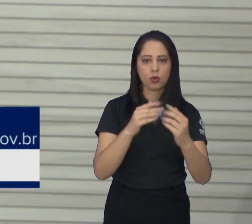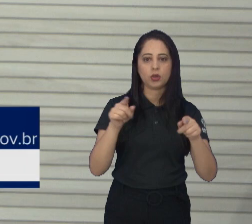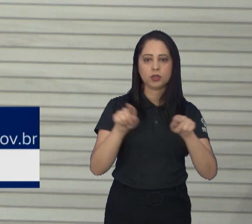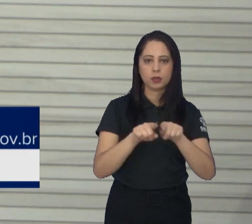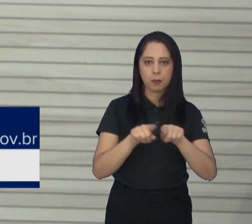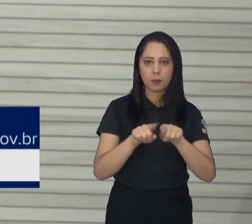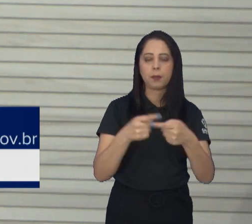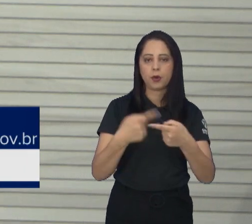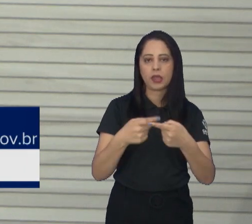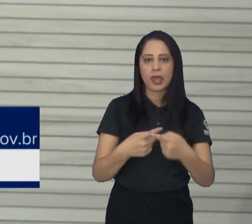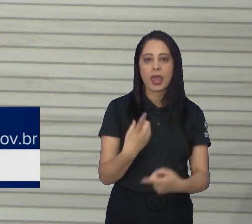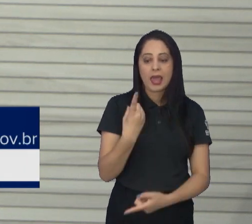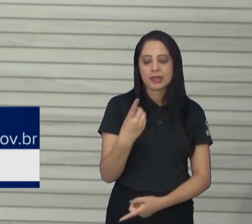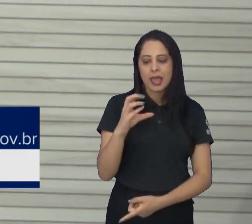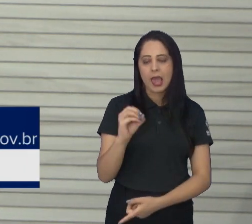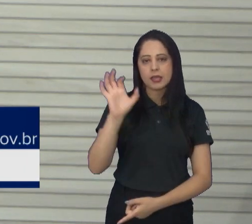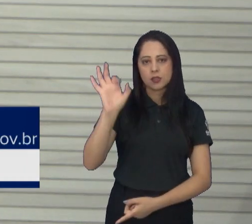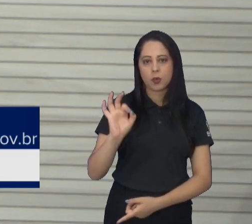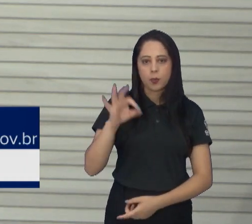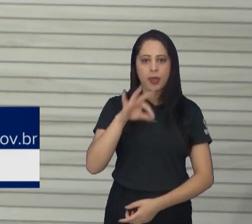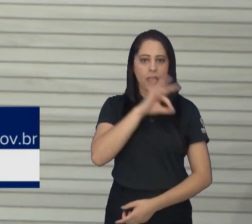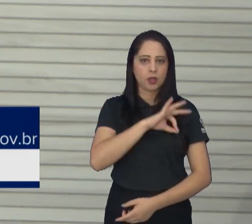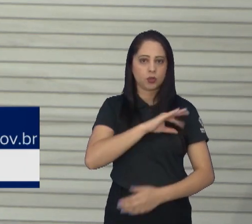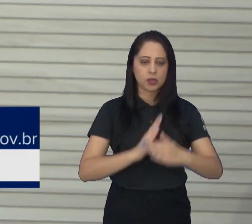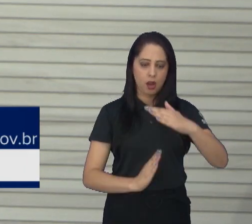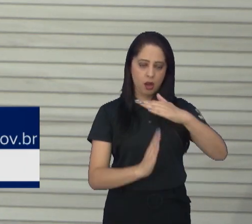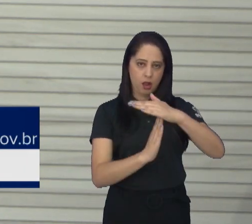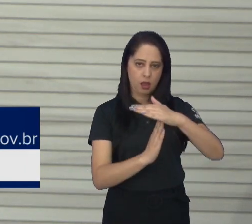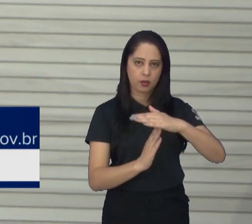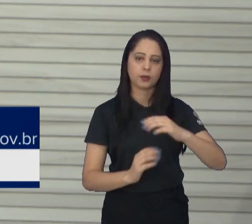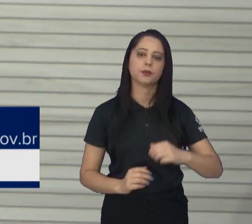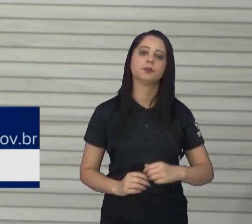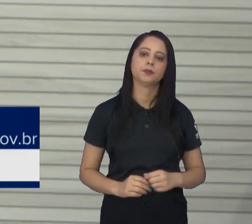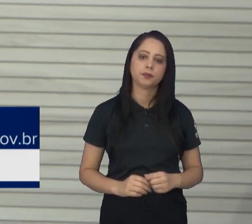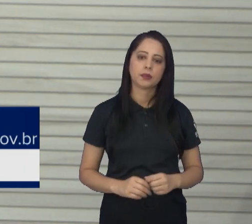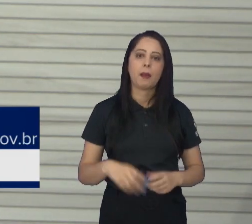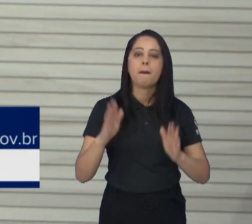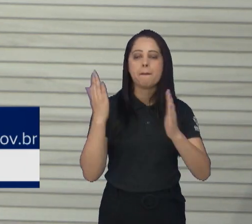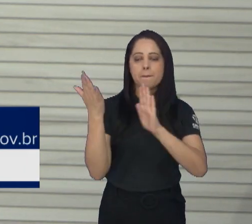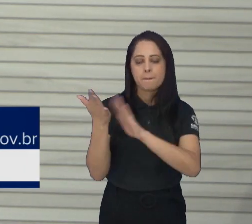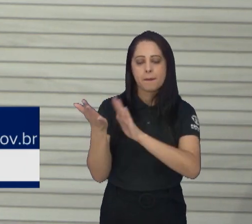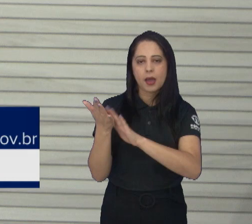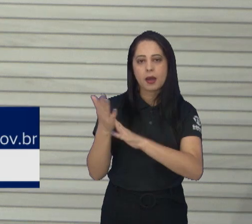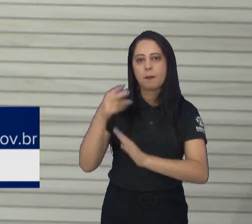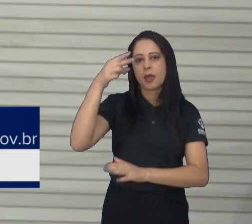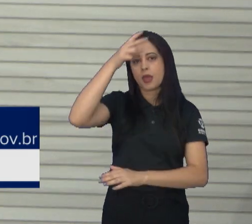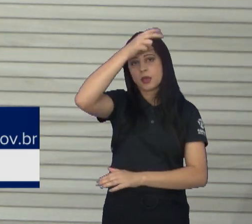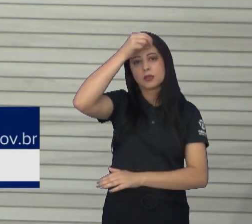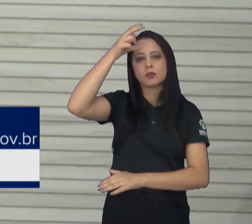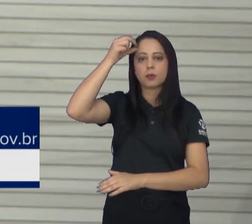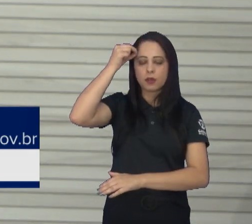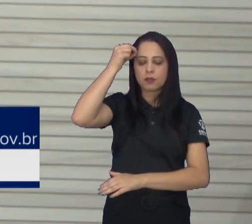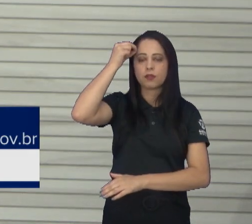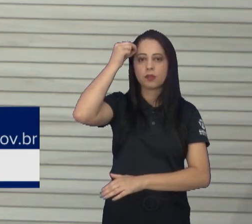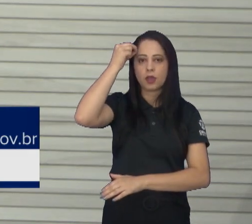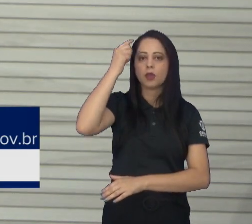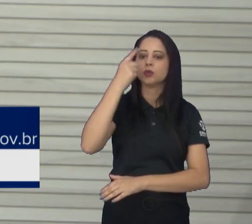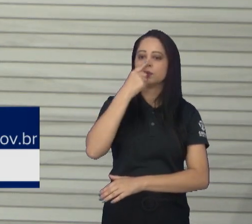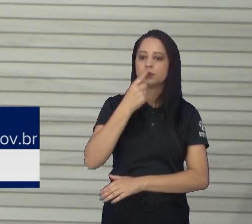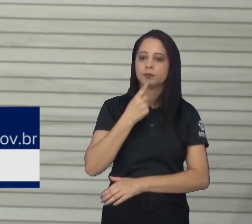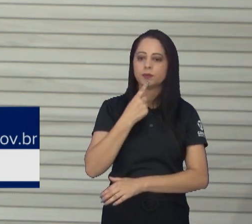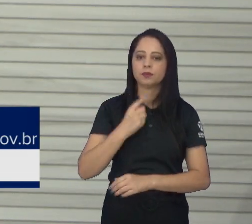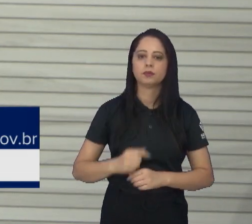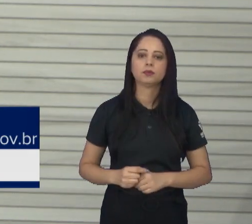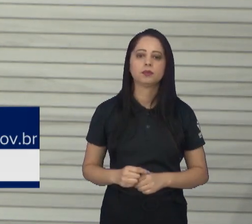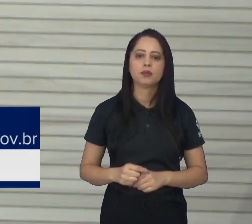todos os professores da rede municipal. Parabéns ao prefeito Anderson Farias, levando esse aumento então para todos os professores da rede municipal.